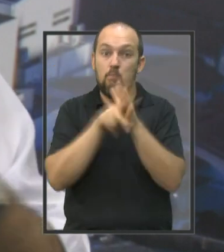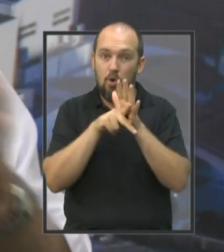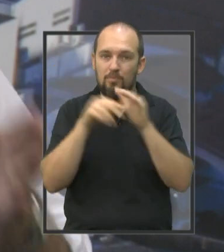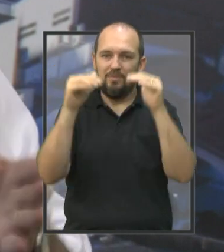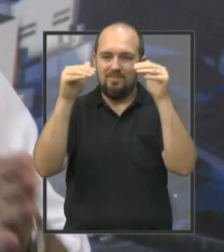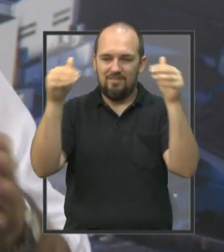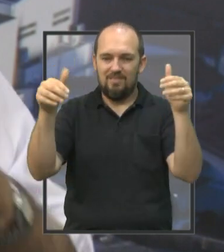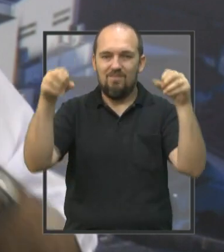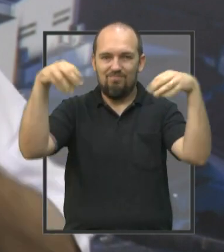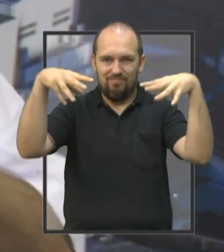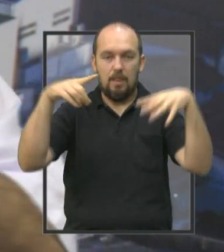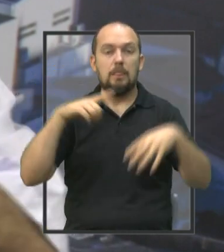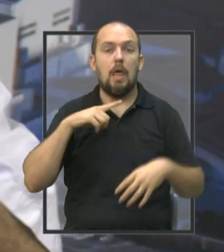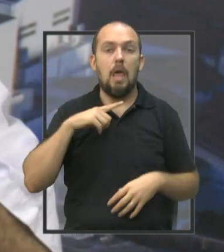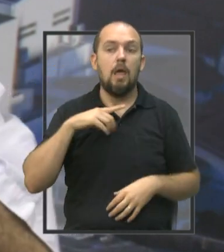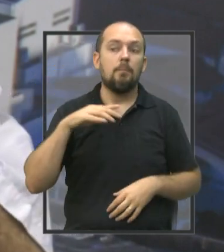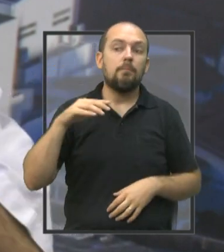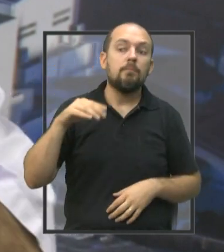Então,